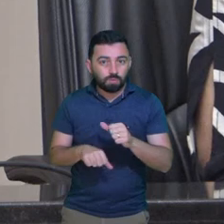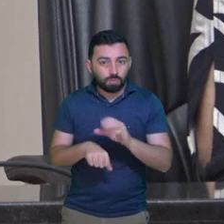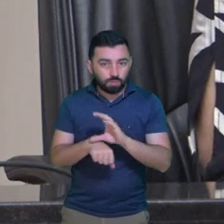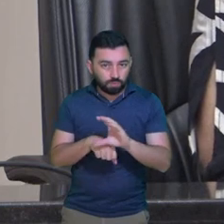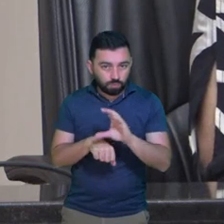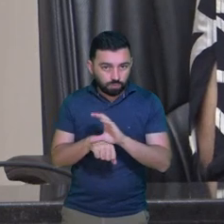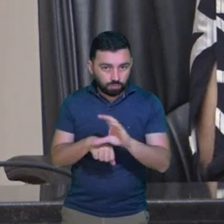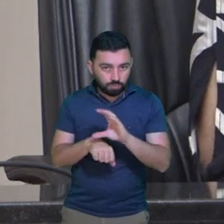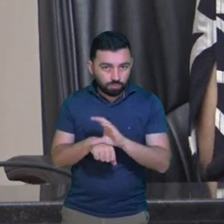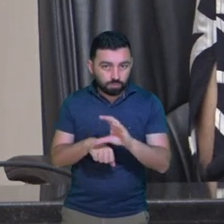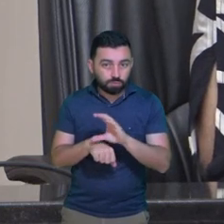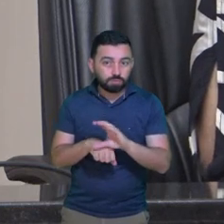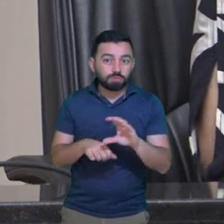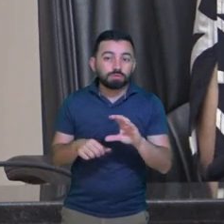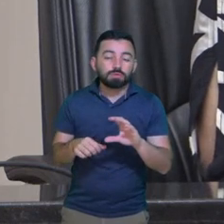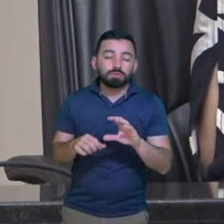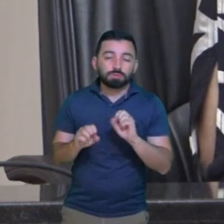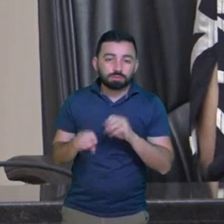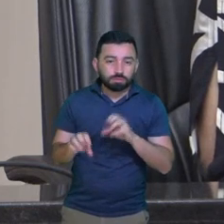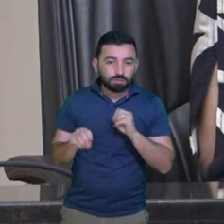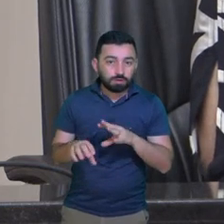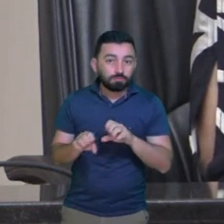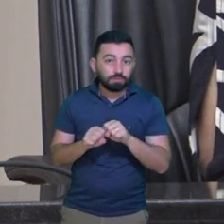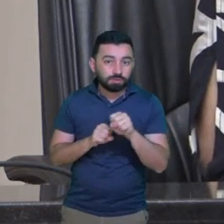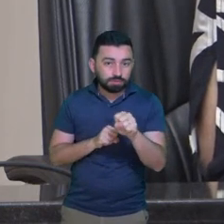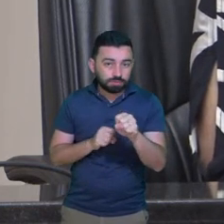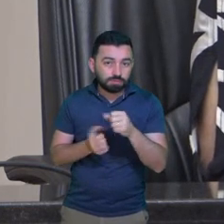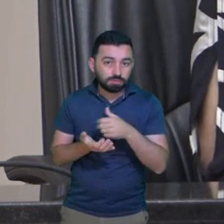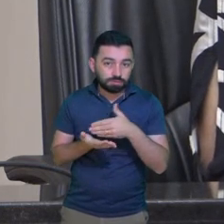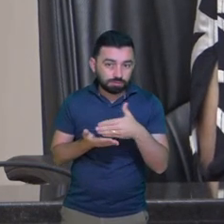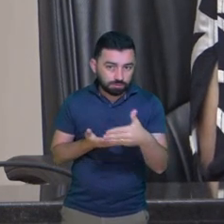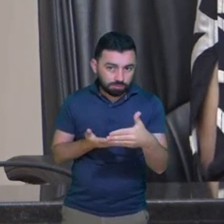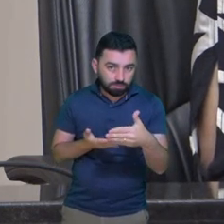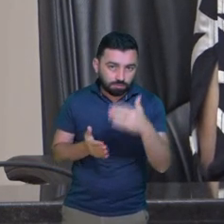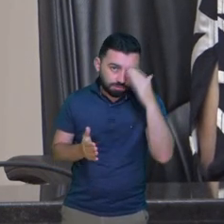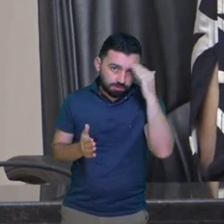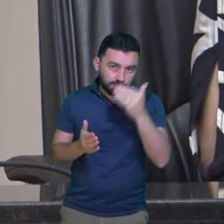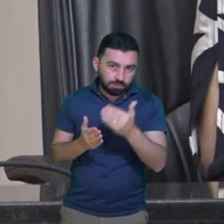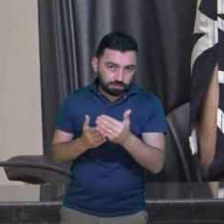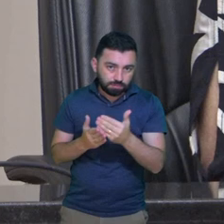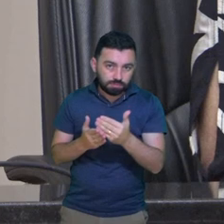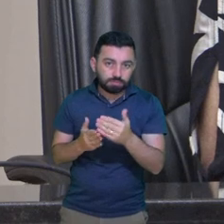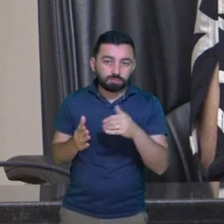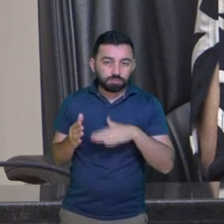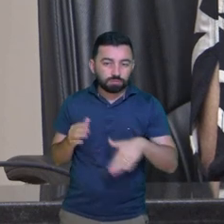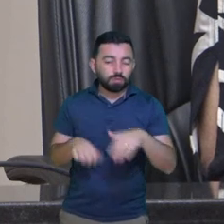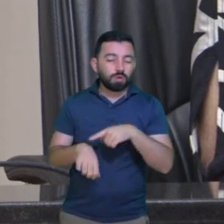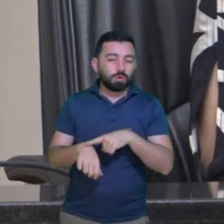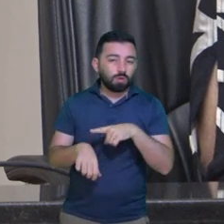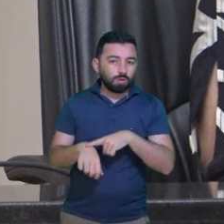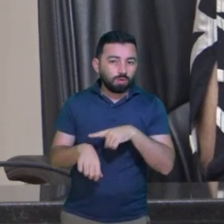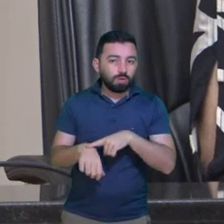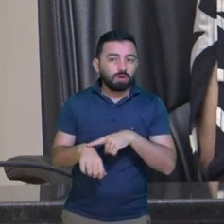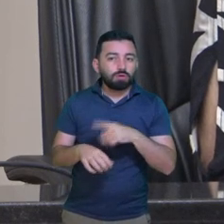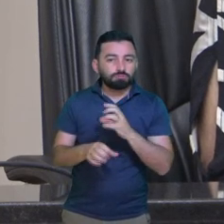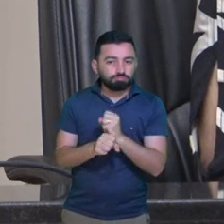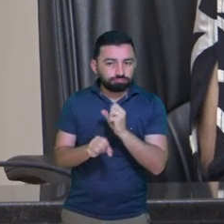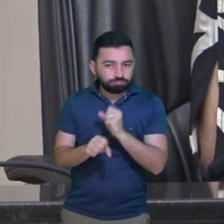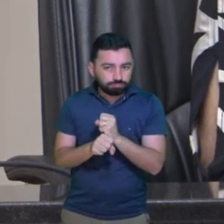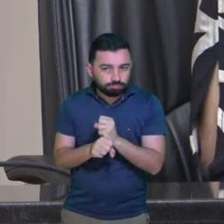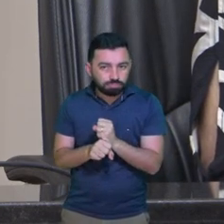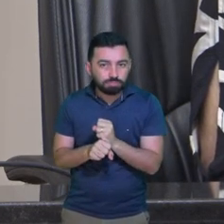novas dcn para formação Inicial cumprindo efetivamente o previsto em relação às cargas horárias presenciais a distância e aos estágios